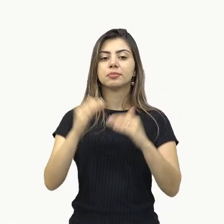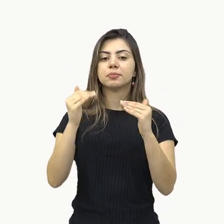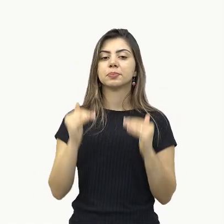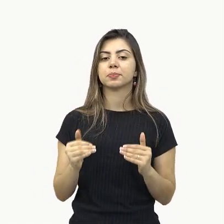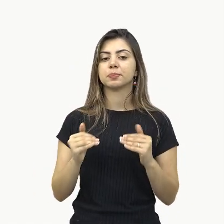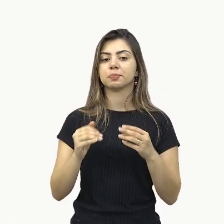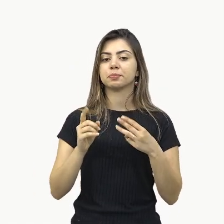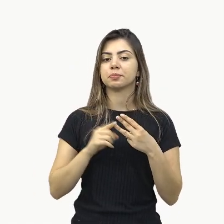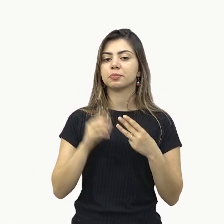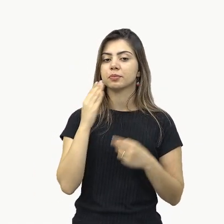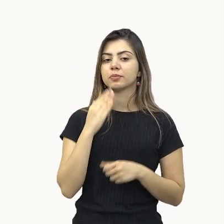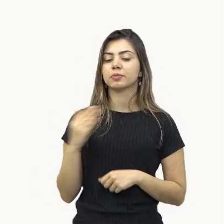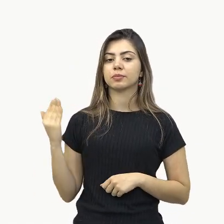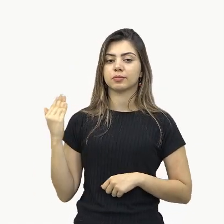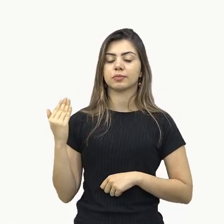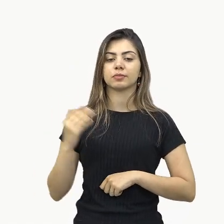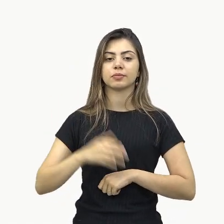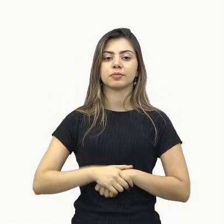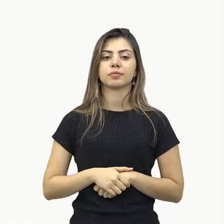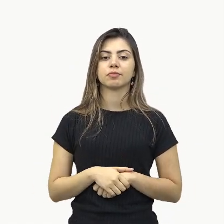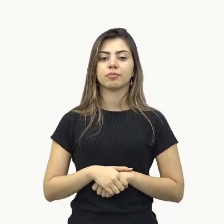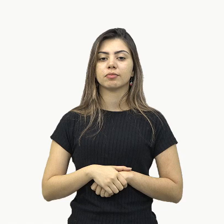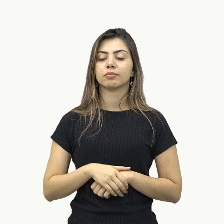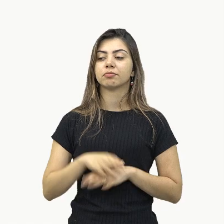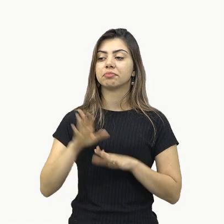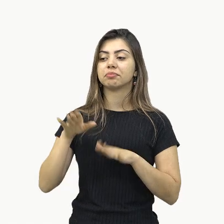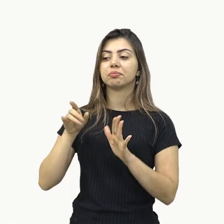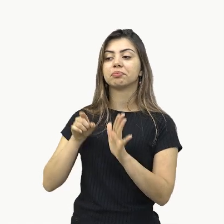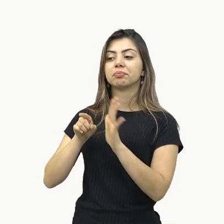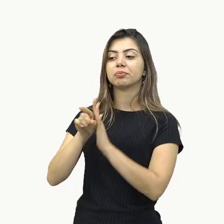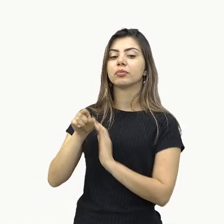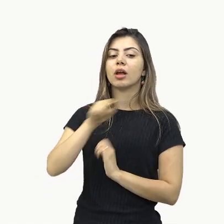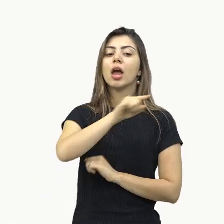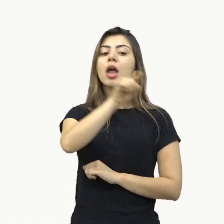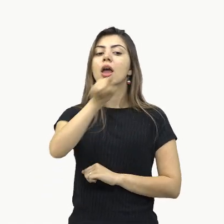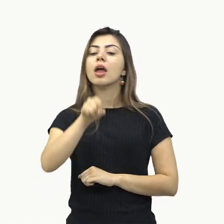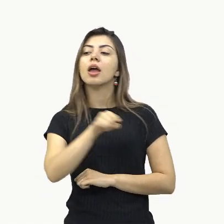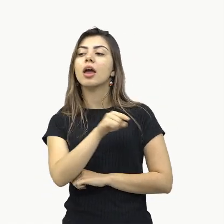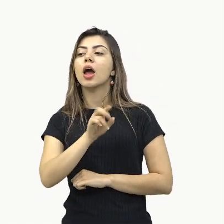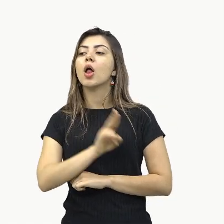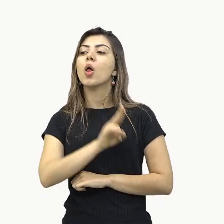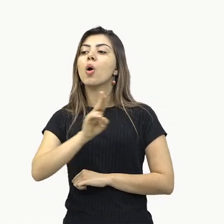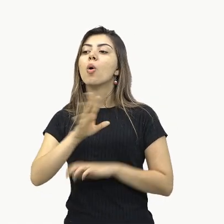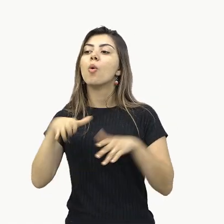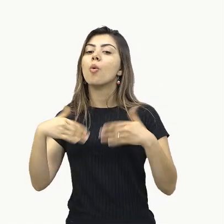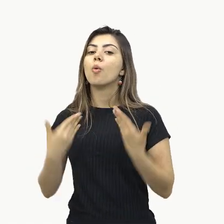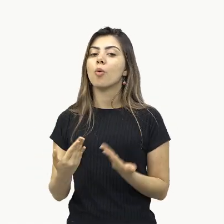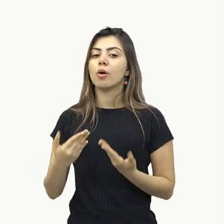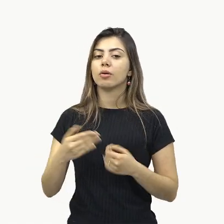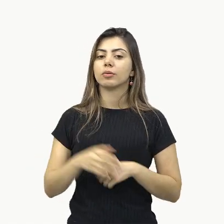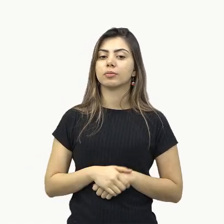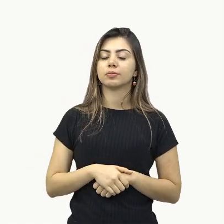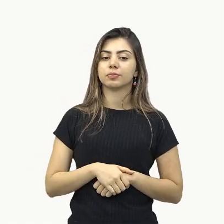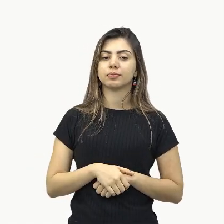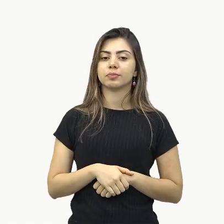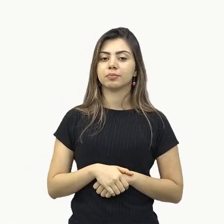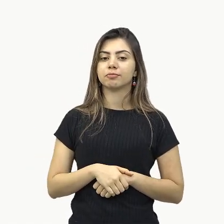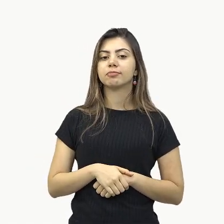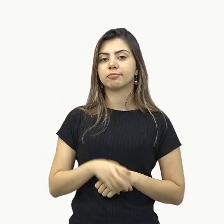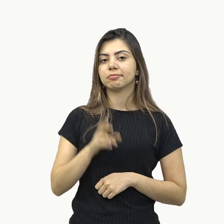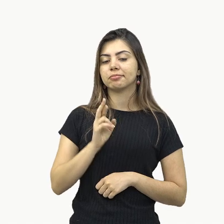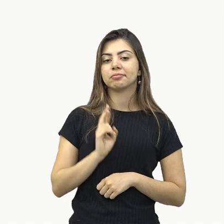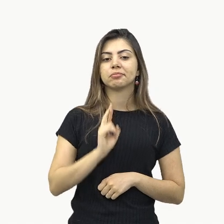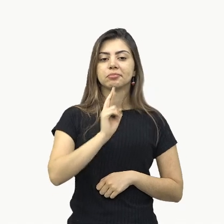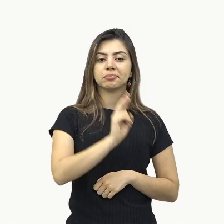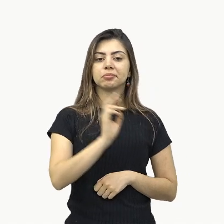their names? What are their names? Qual é o nome deles? O nome deles, their names are Pedro and Solomon.